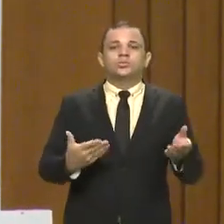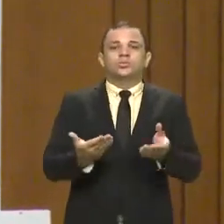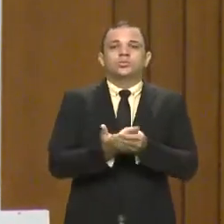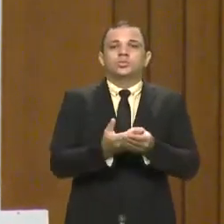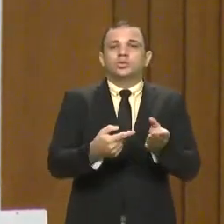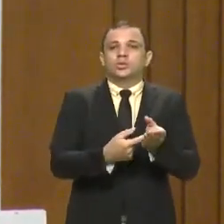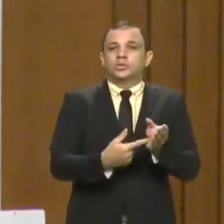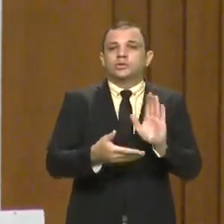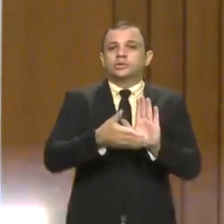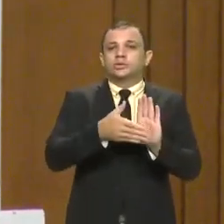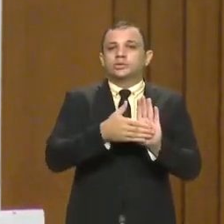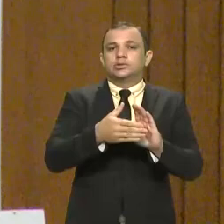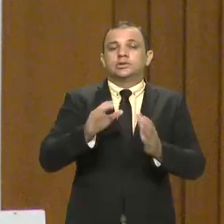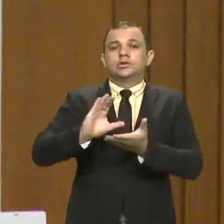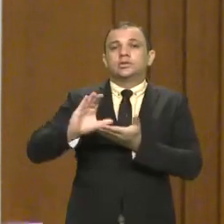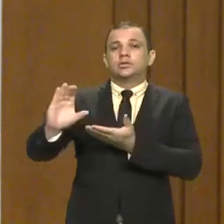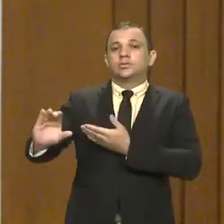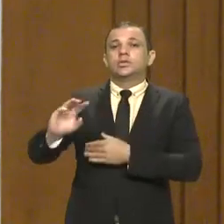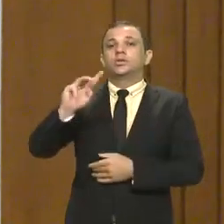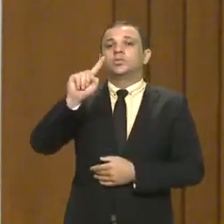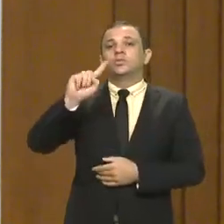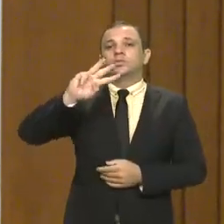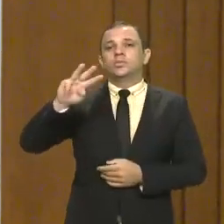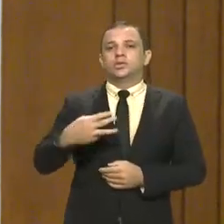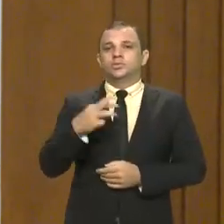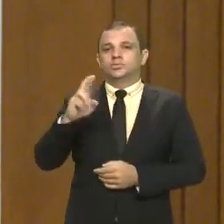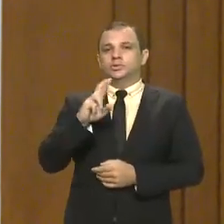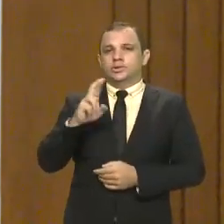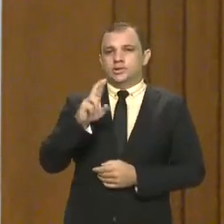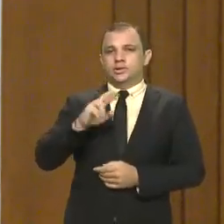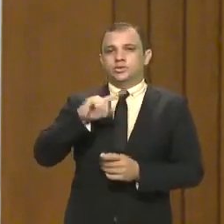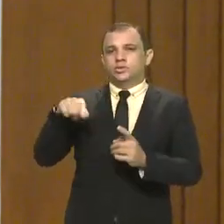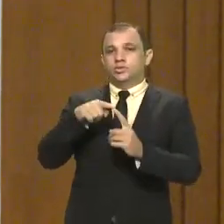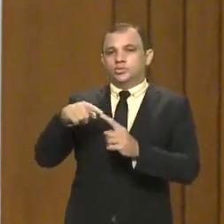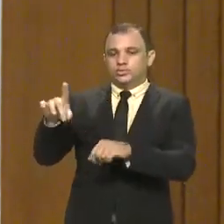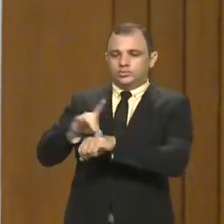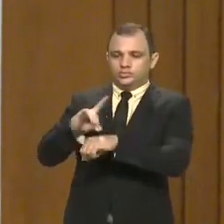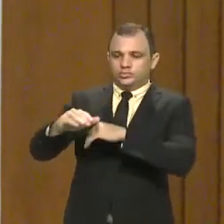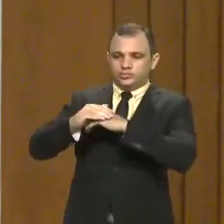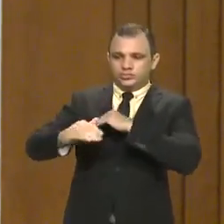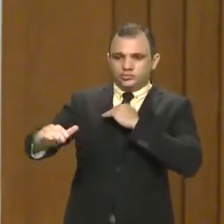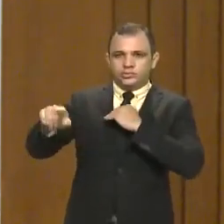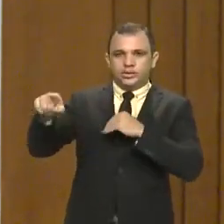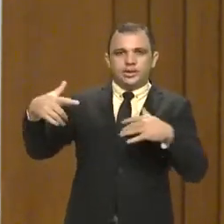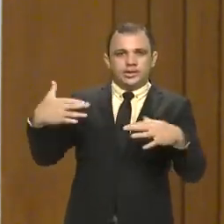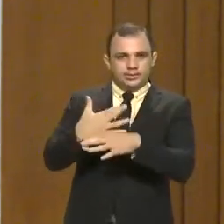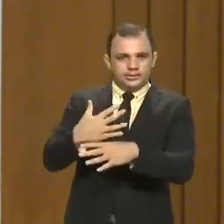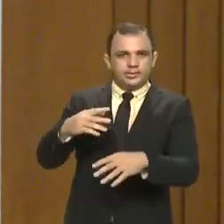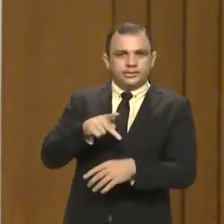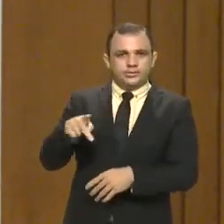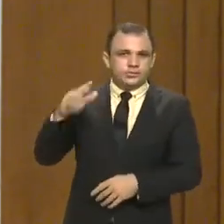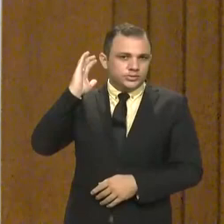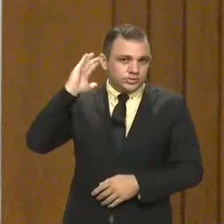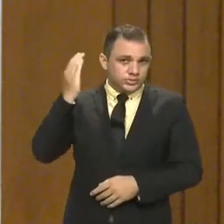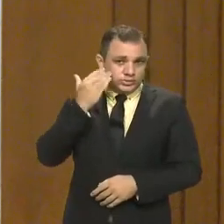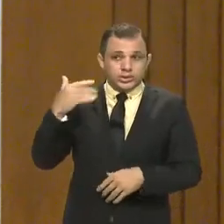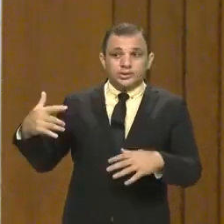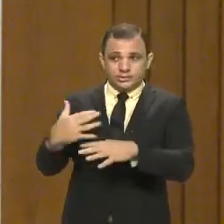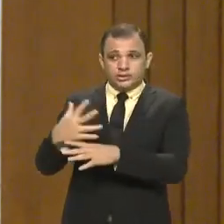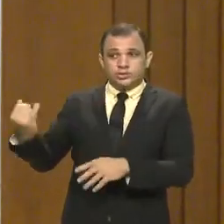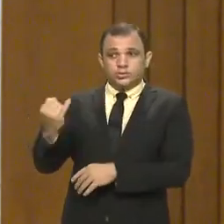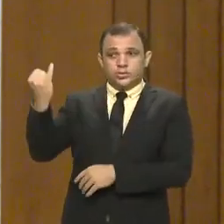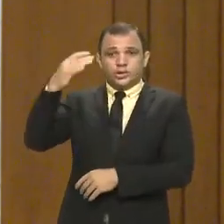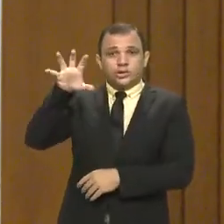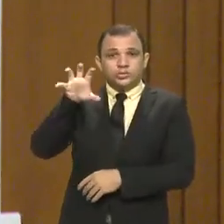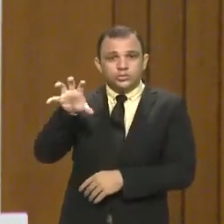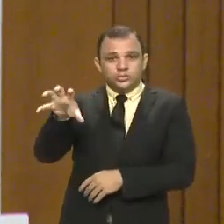de R$ 1 milhão para a pavimentação asfáltica da nossa querida Presidente Dutra, uma cidade muito importante, centralizada,